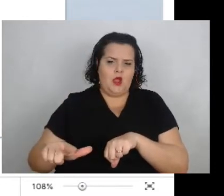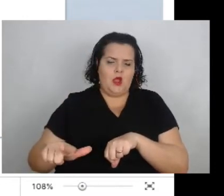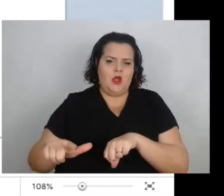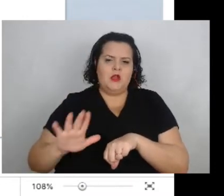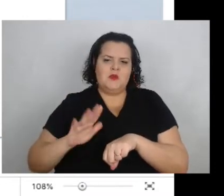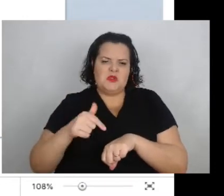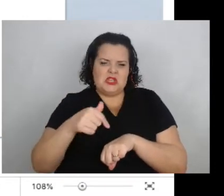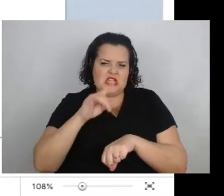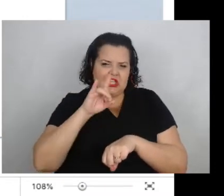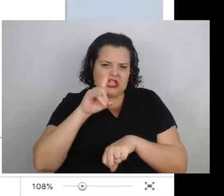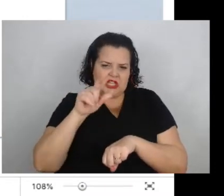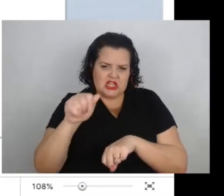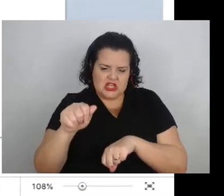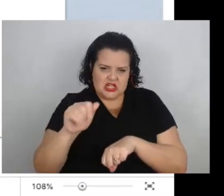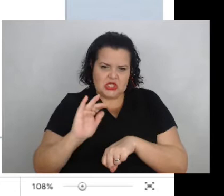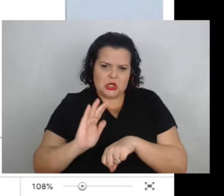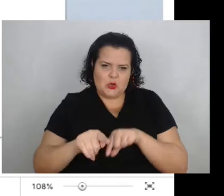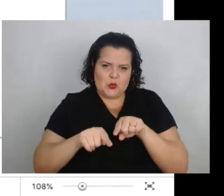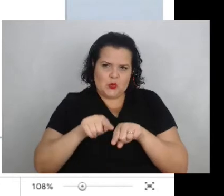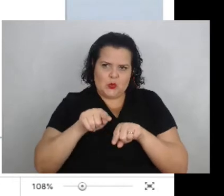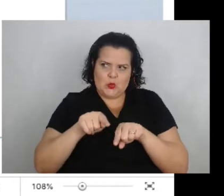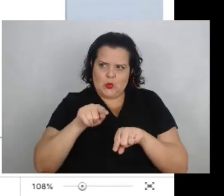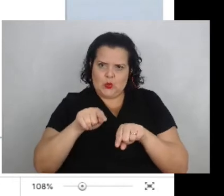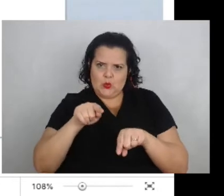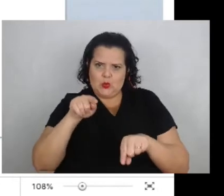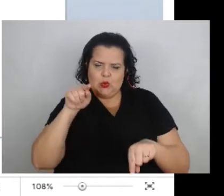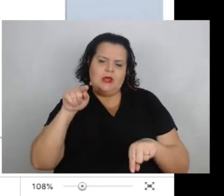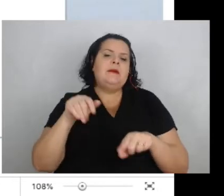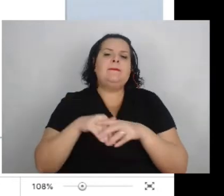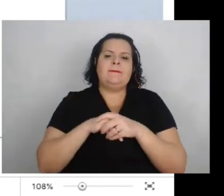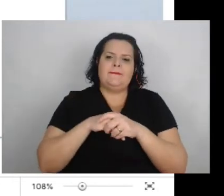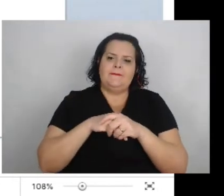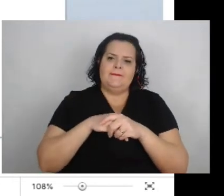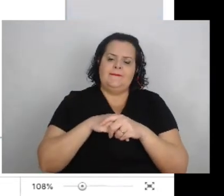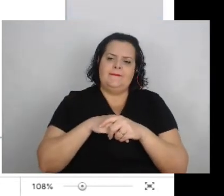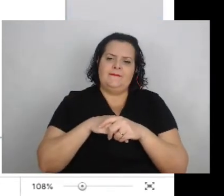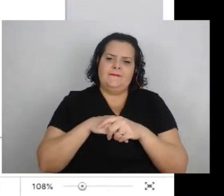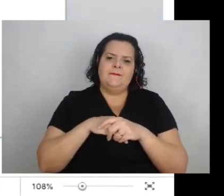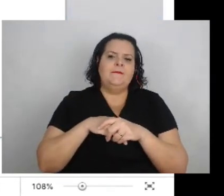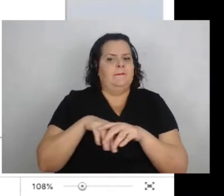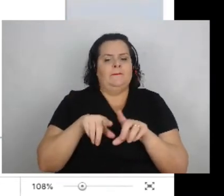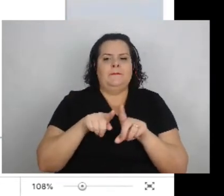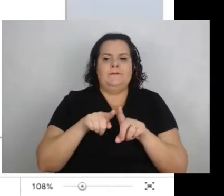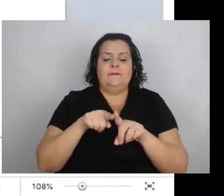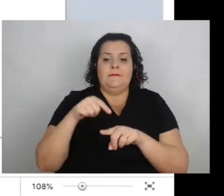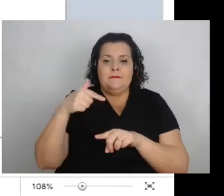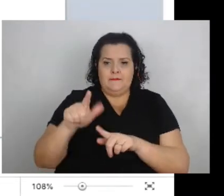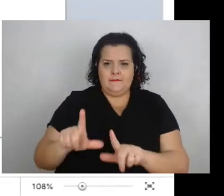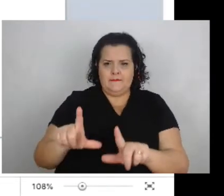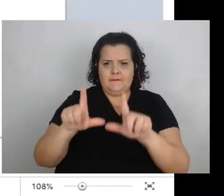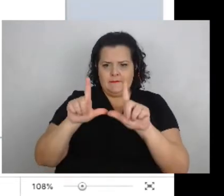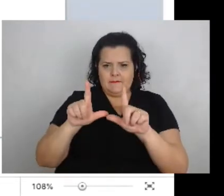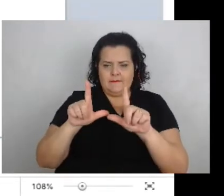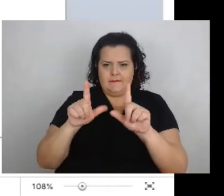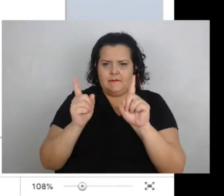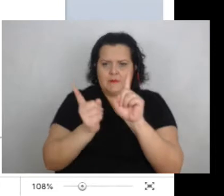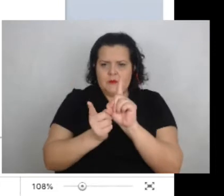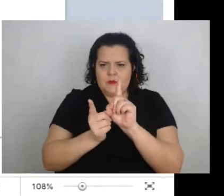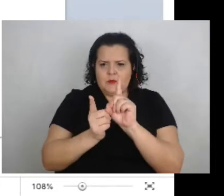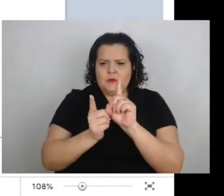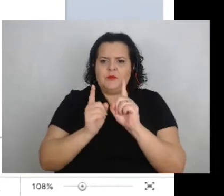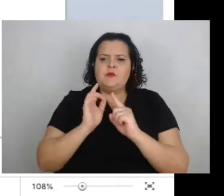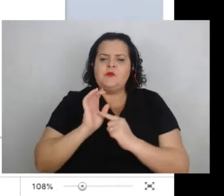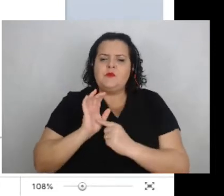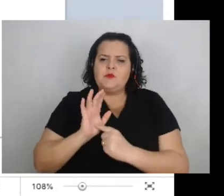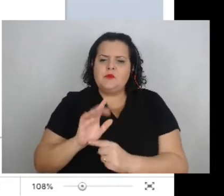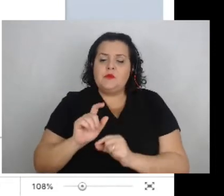títulos muito elevados e já iniciando na primeira semana, e aqui mostrando que a IgM em alguns pacientes, mesmo